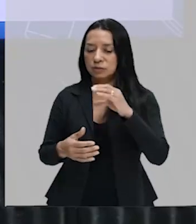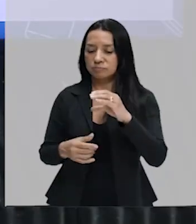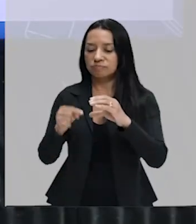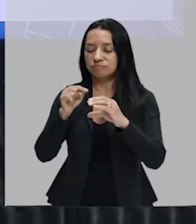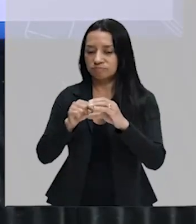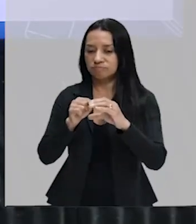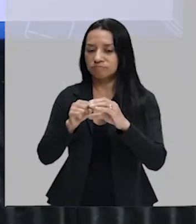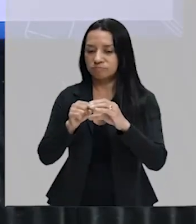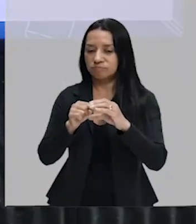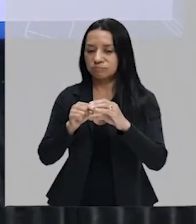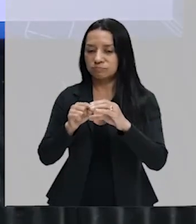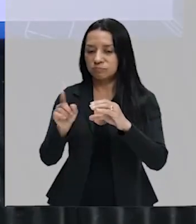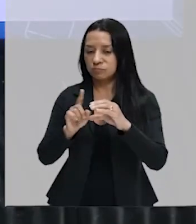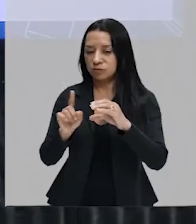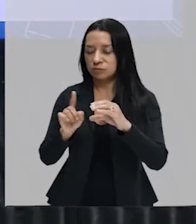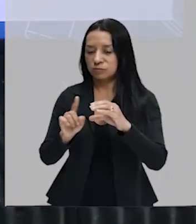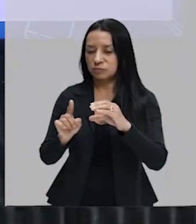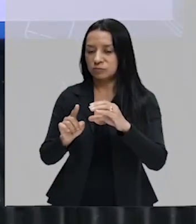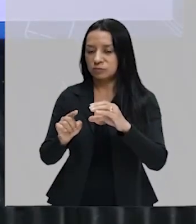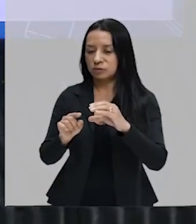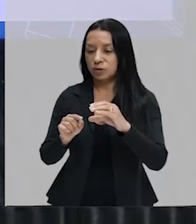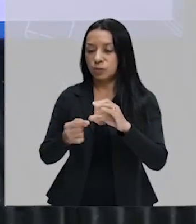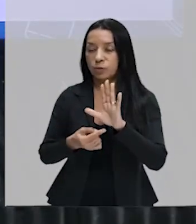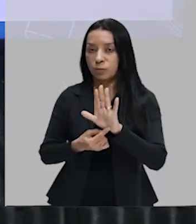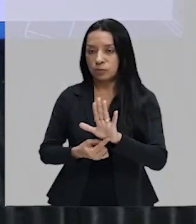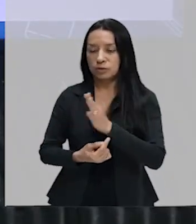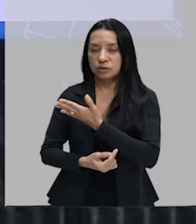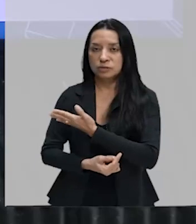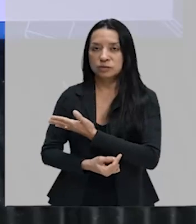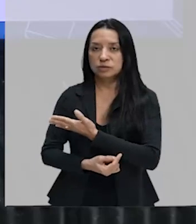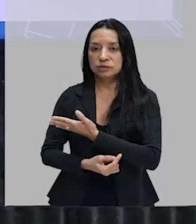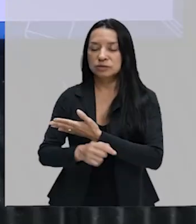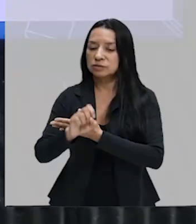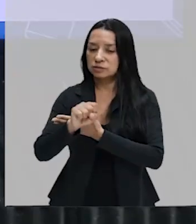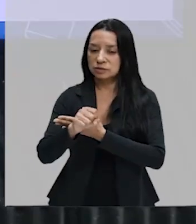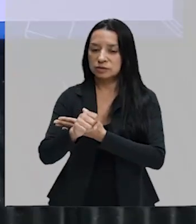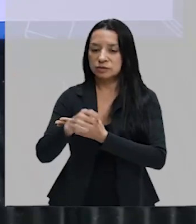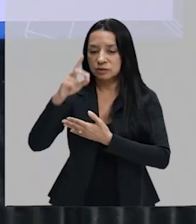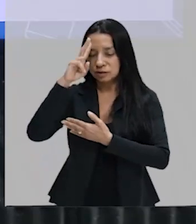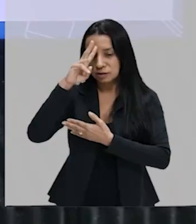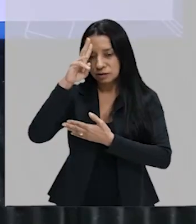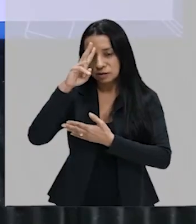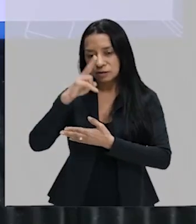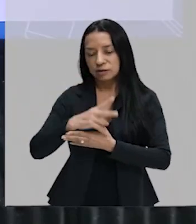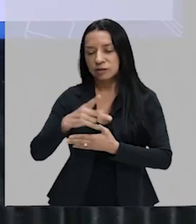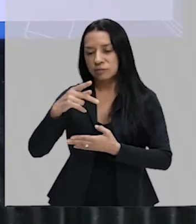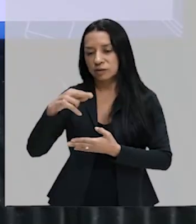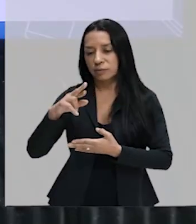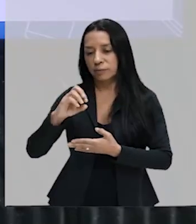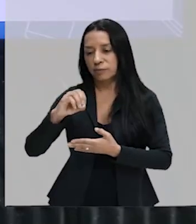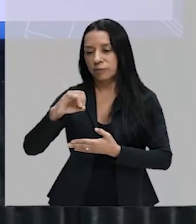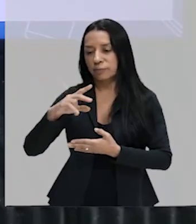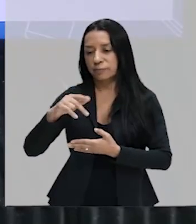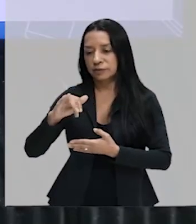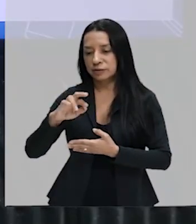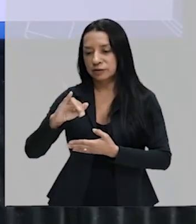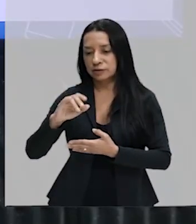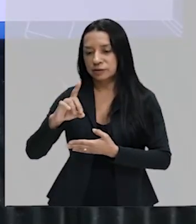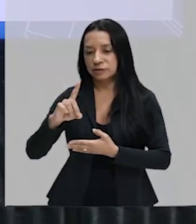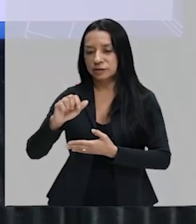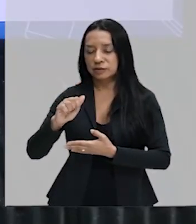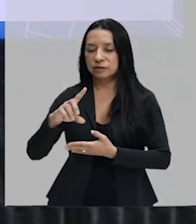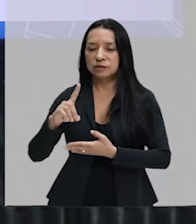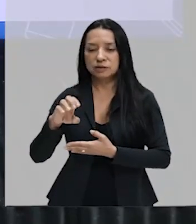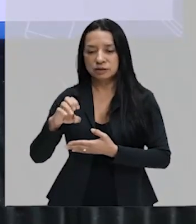tá? Mesmo não sendo colocado aqui, aí sim, porque lembra da propriedade que nós vimos, que o vazio é subconjunto de